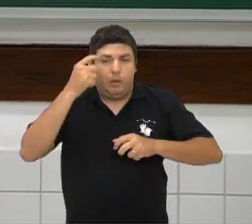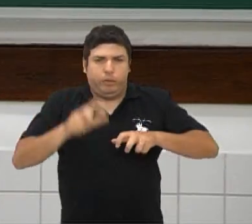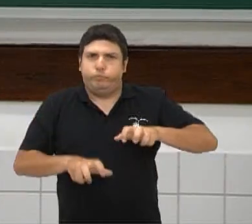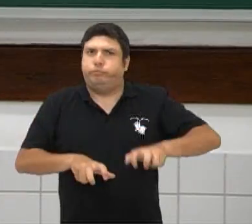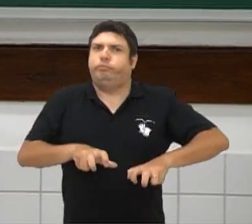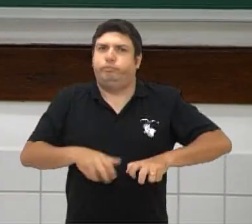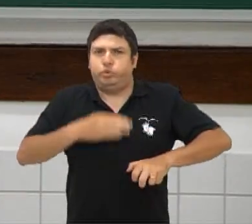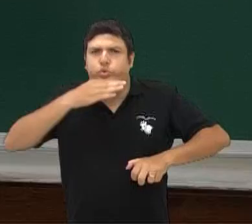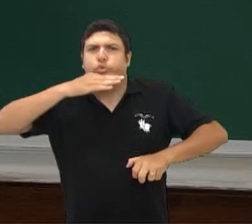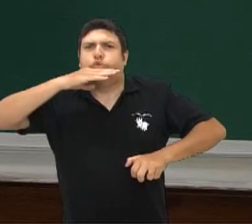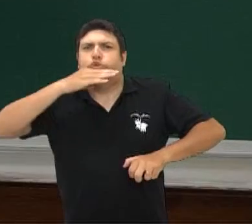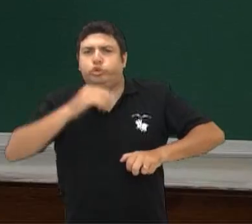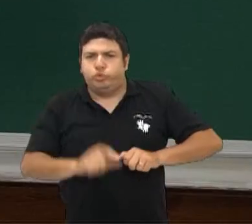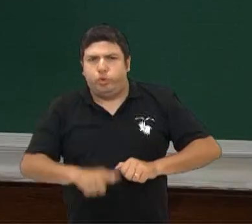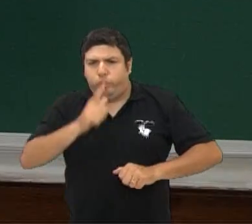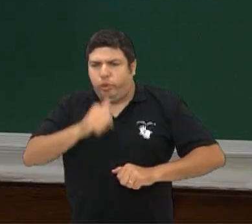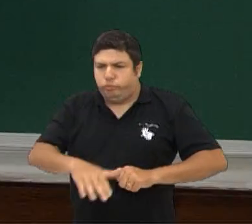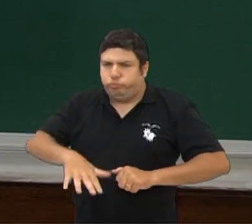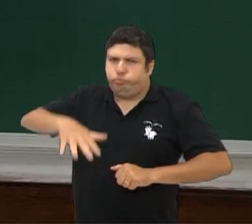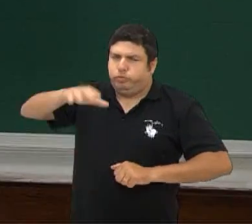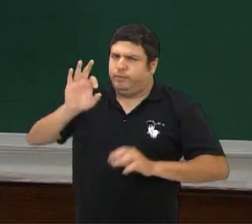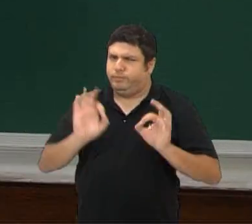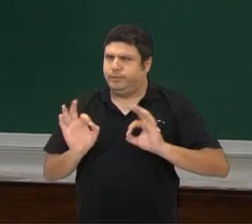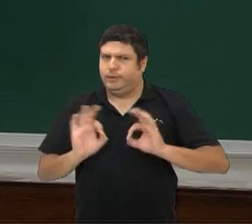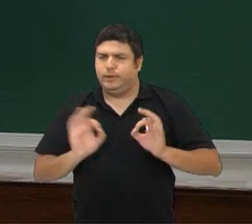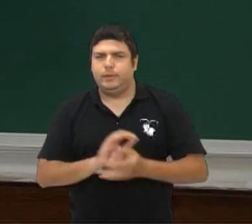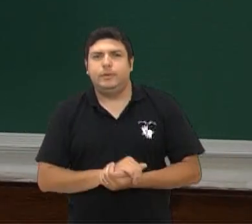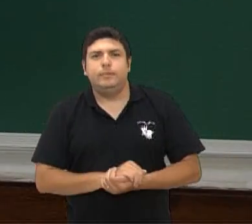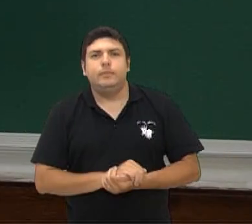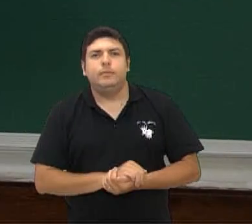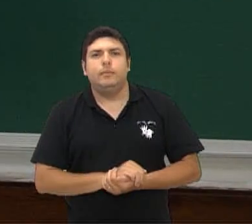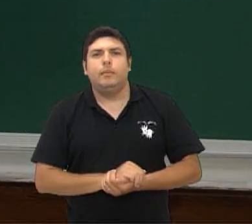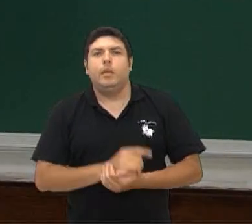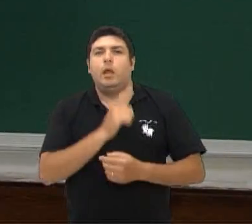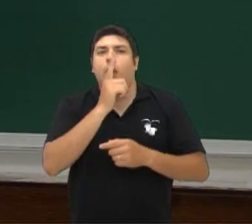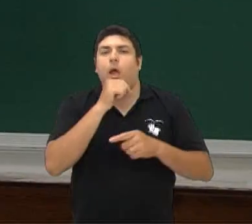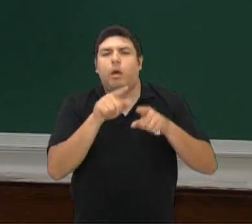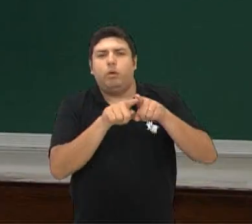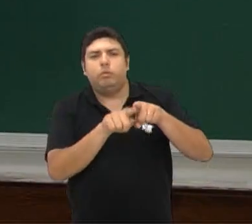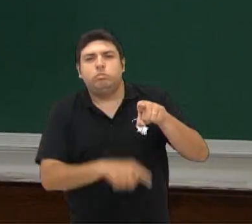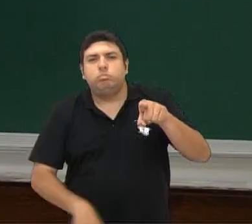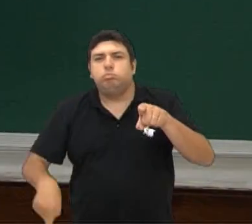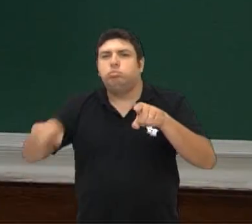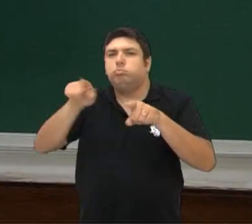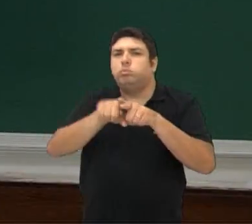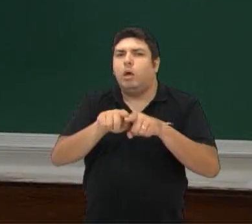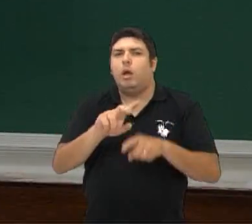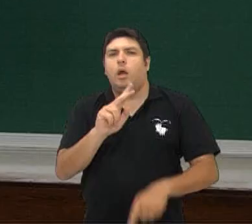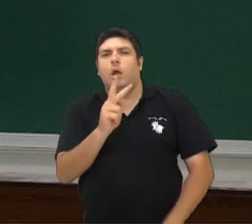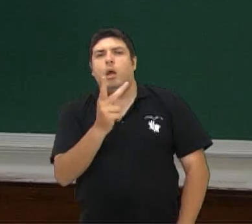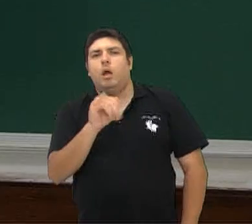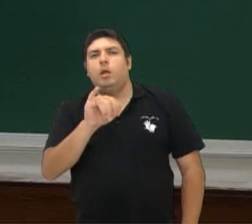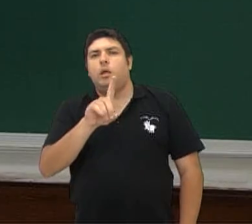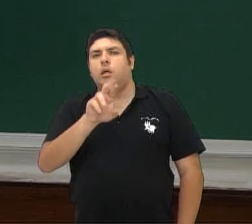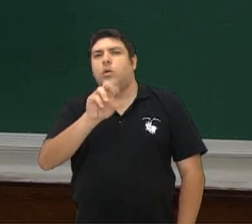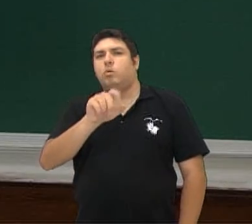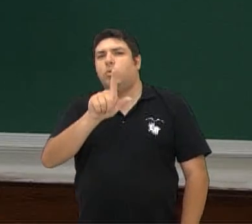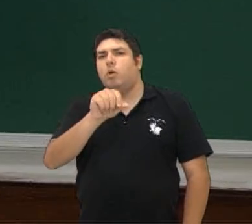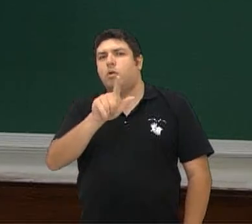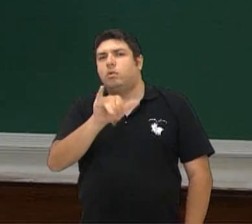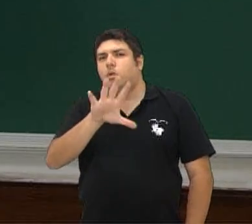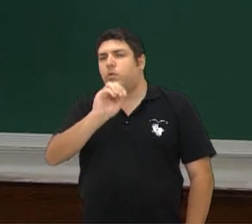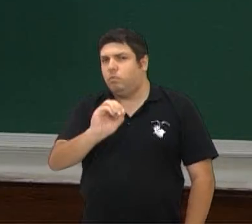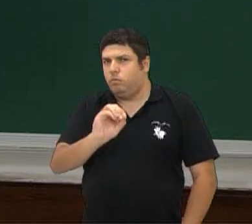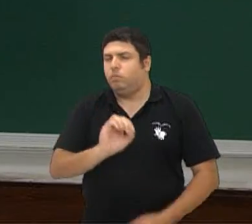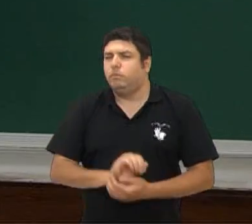favor. Continuando aqui, gente, o ciclo da água, também chamado de ciclo hidrológico, obviamente, né? Então, o que